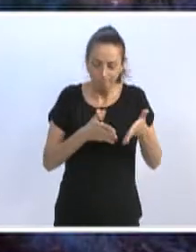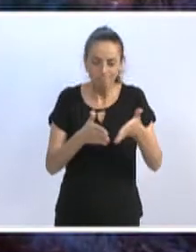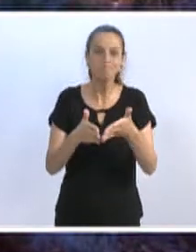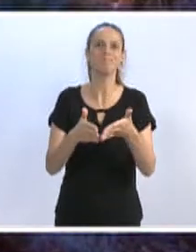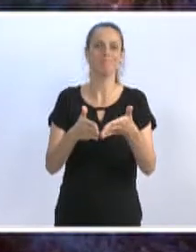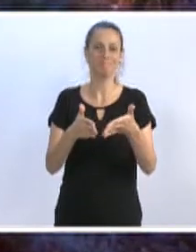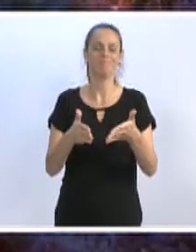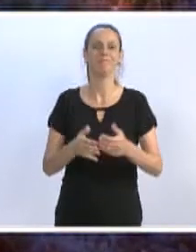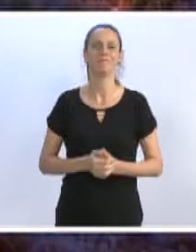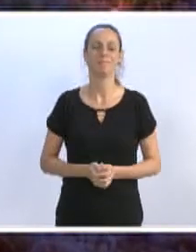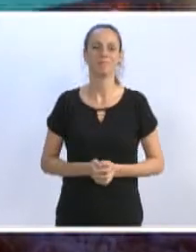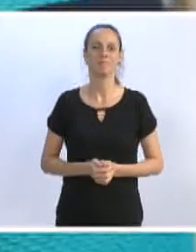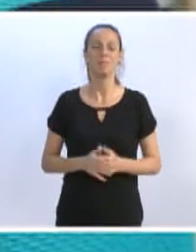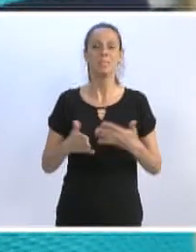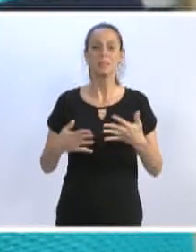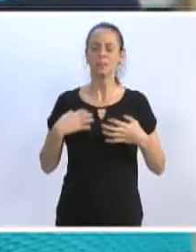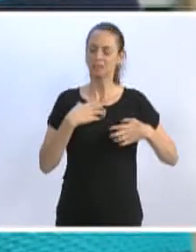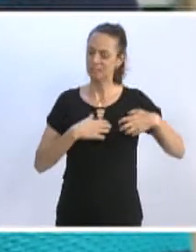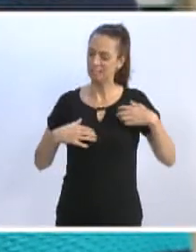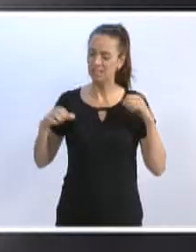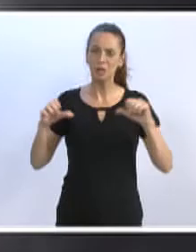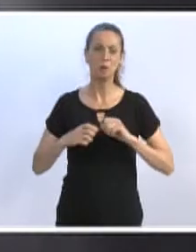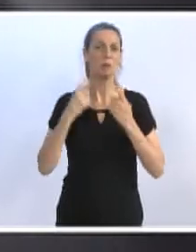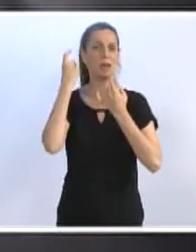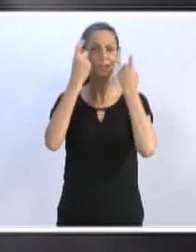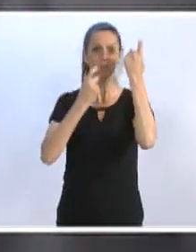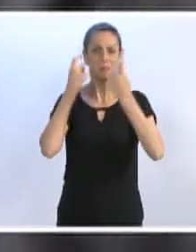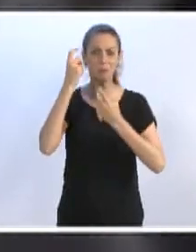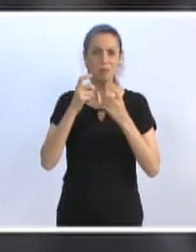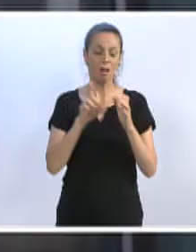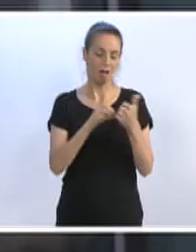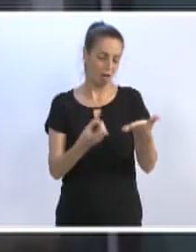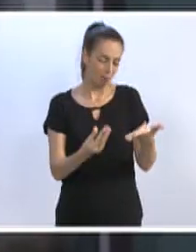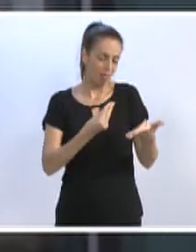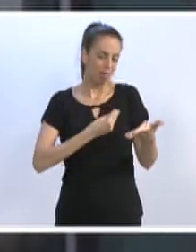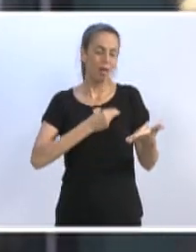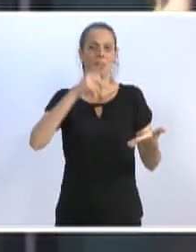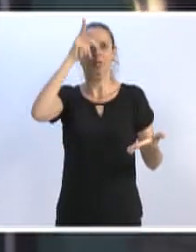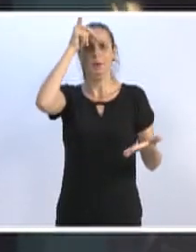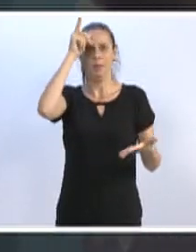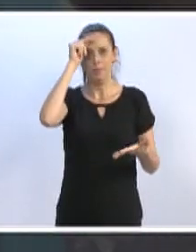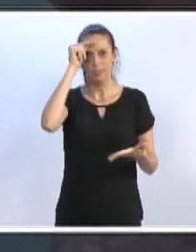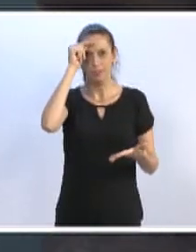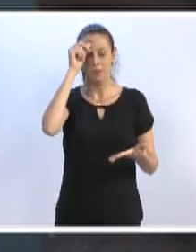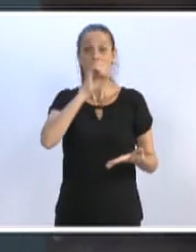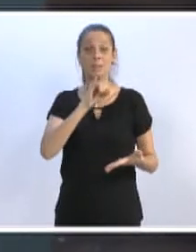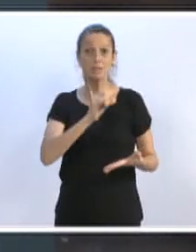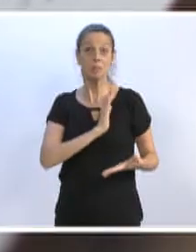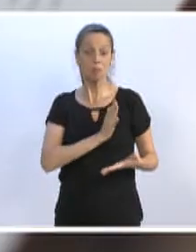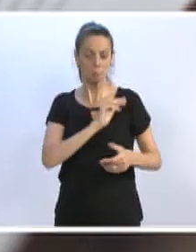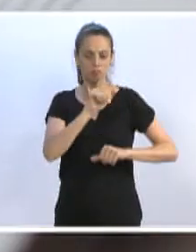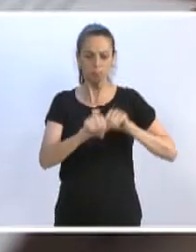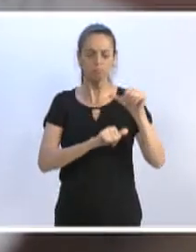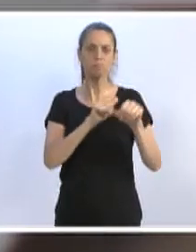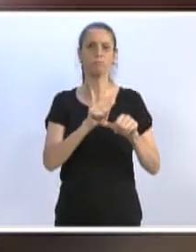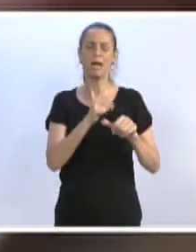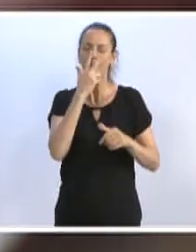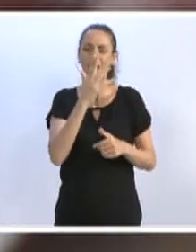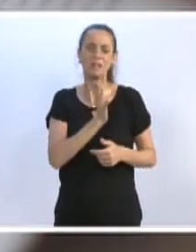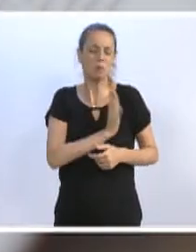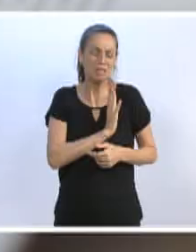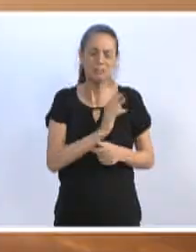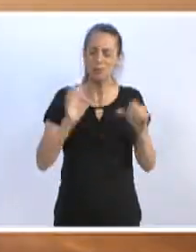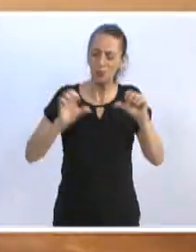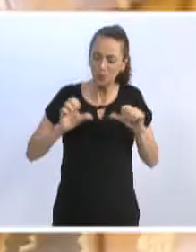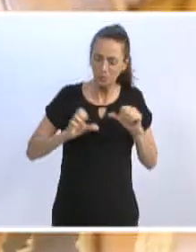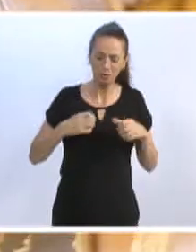o caminho. Quando o desespero chega, é quem nos dá alento. Quando o coração se transforma em cacos, é nas